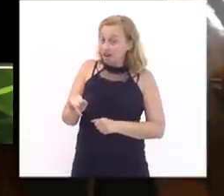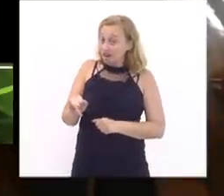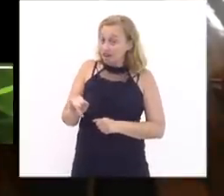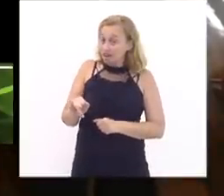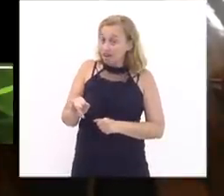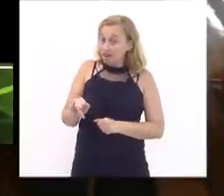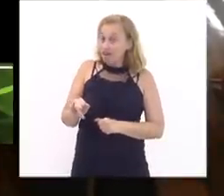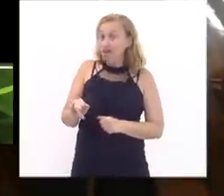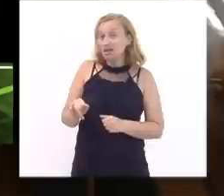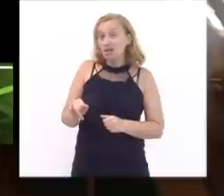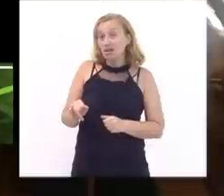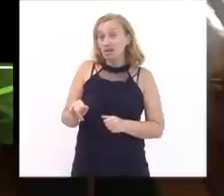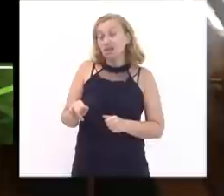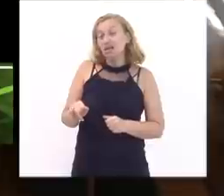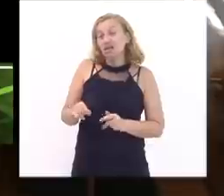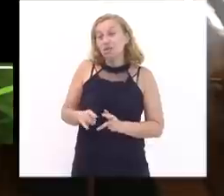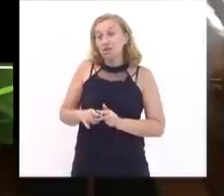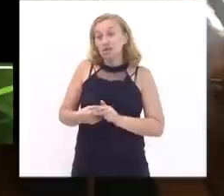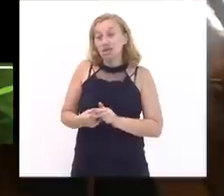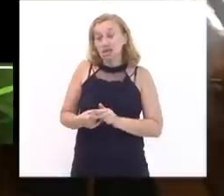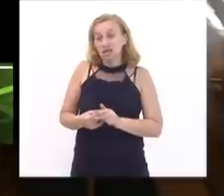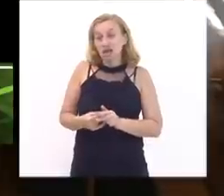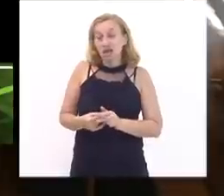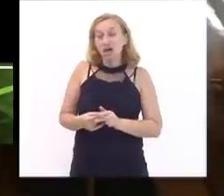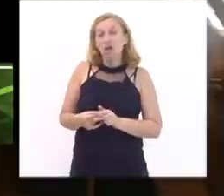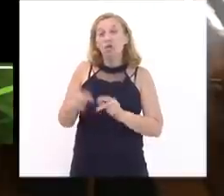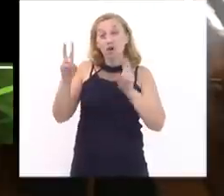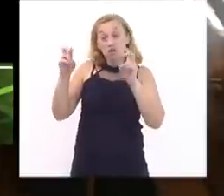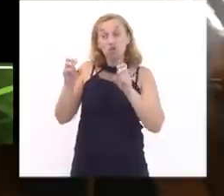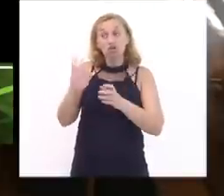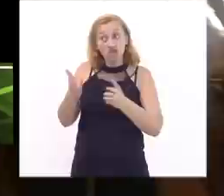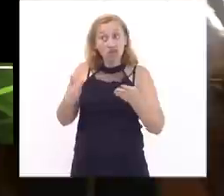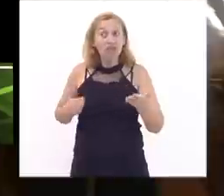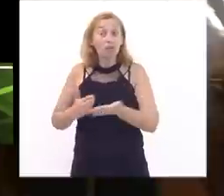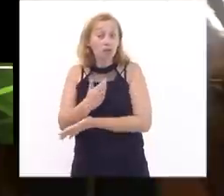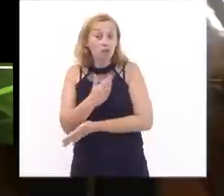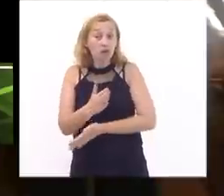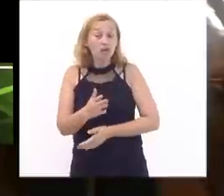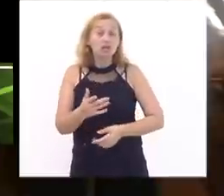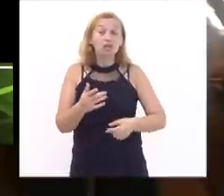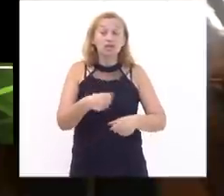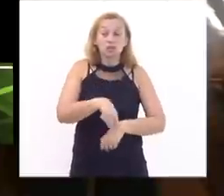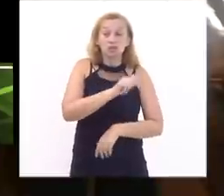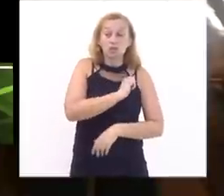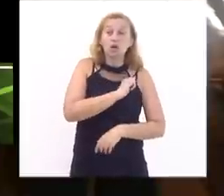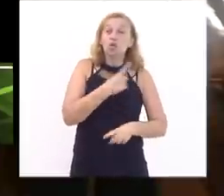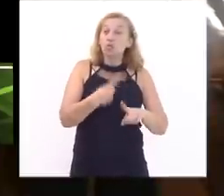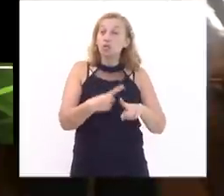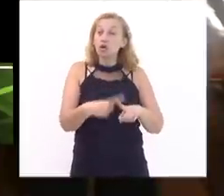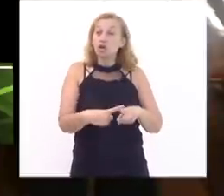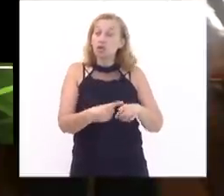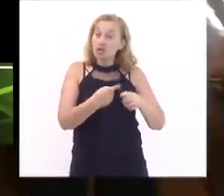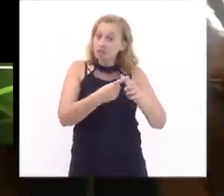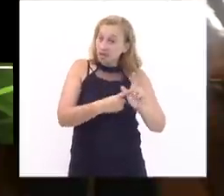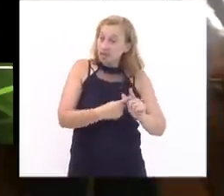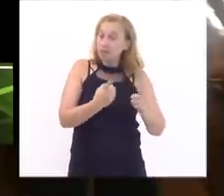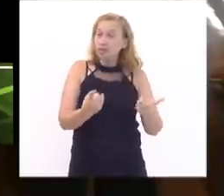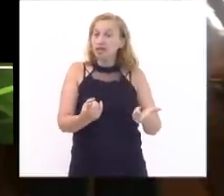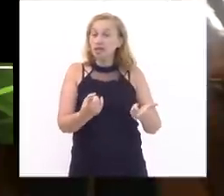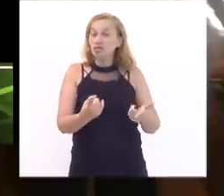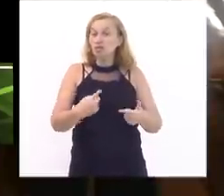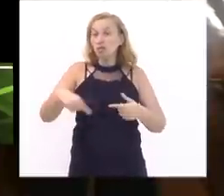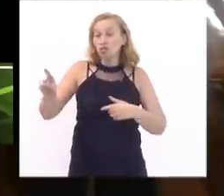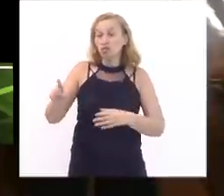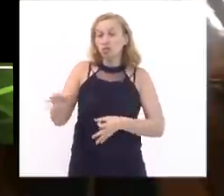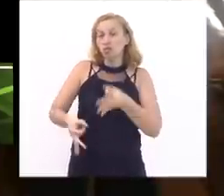está aprovada no regime. Porque o que está pendente foi para o Supremo é o